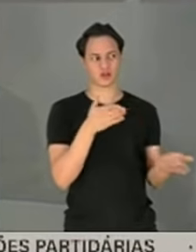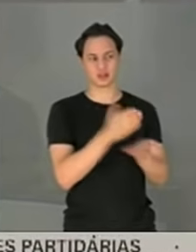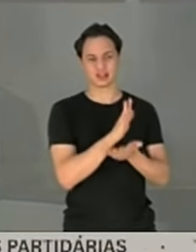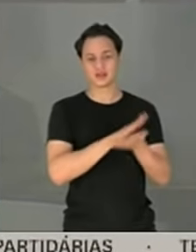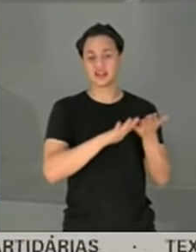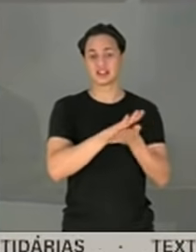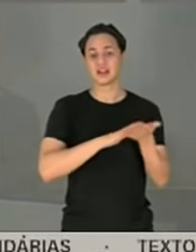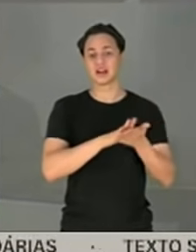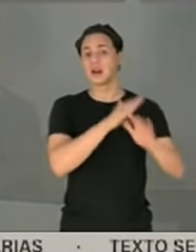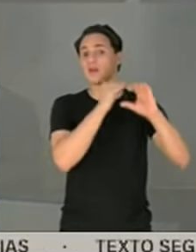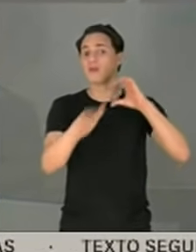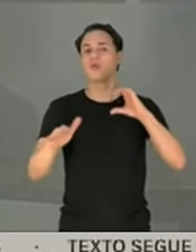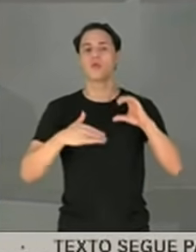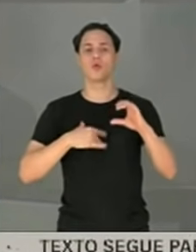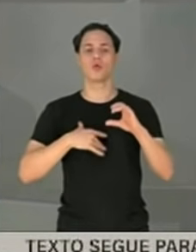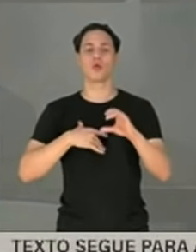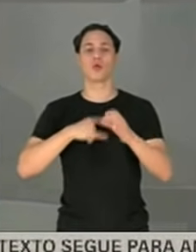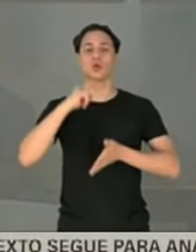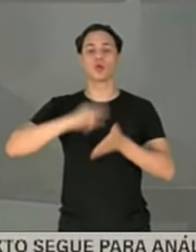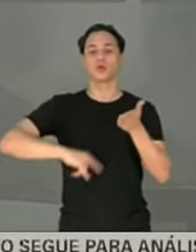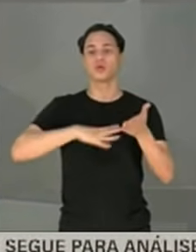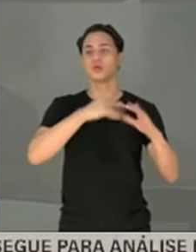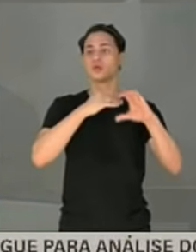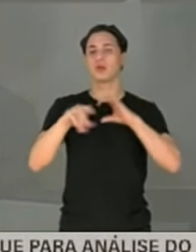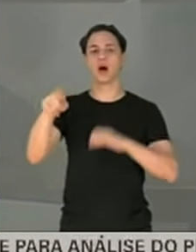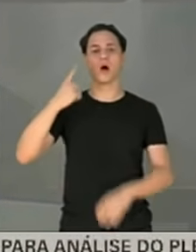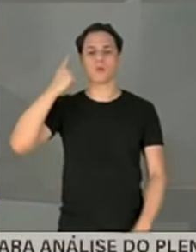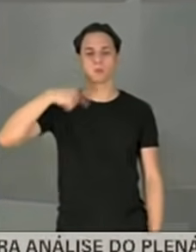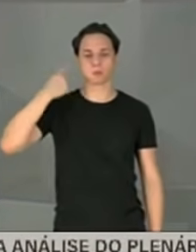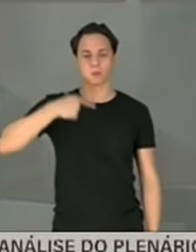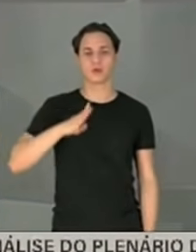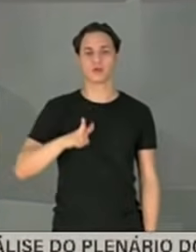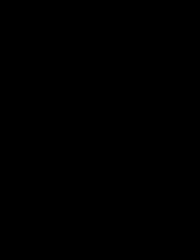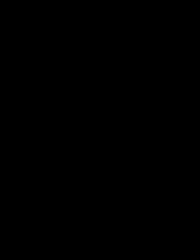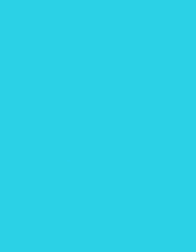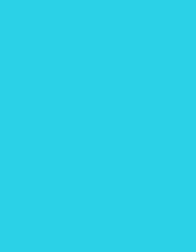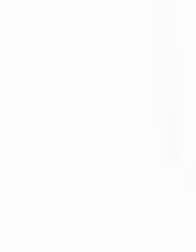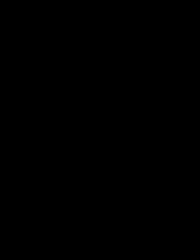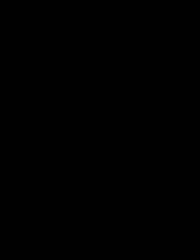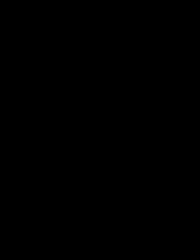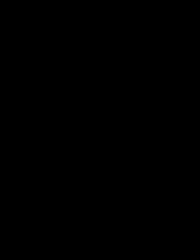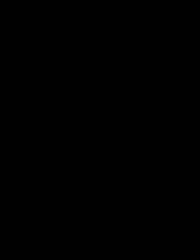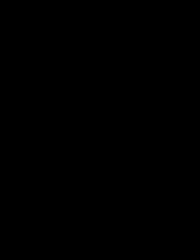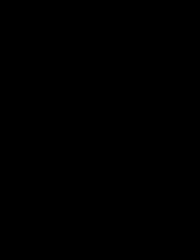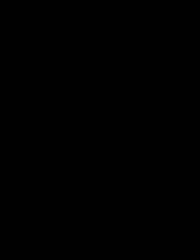nessa planilha, o arquivo para a advogada Bruna Morato.